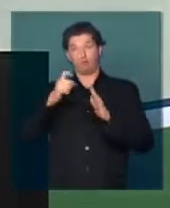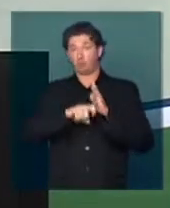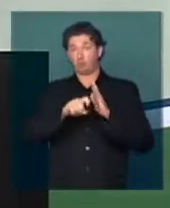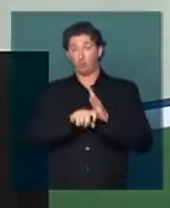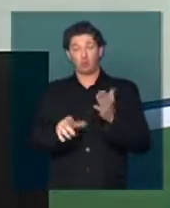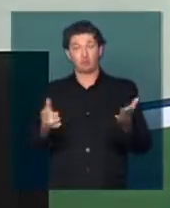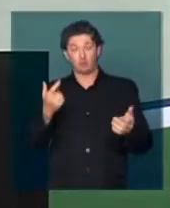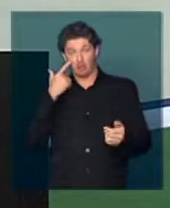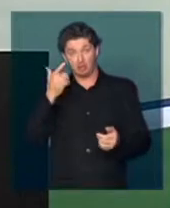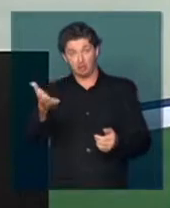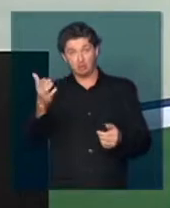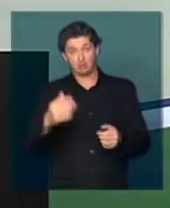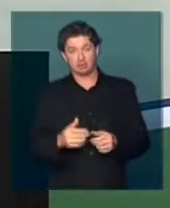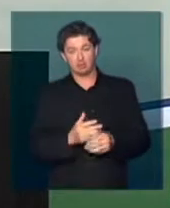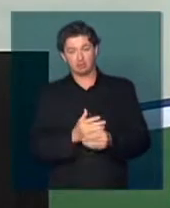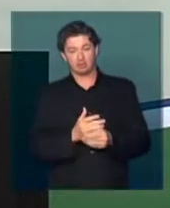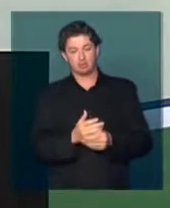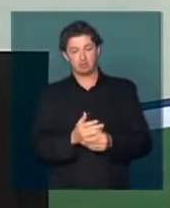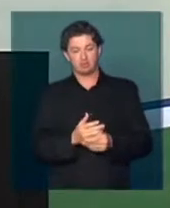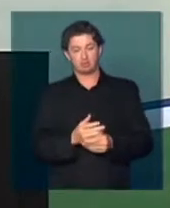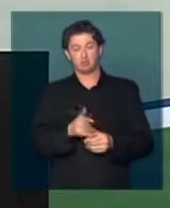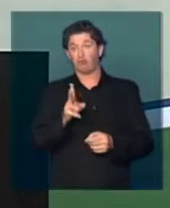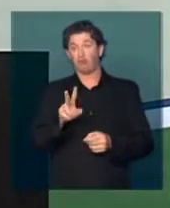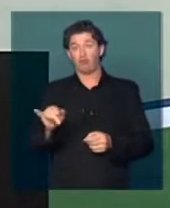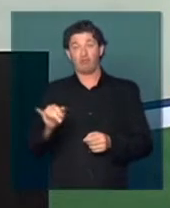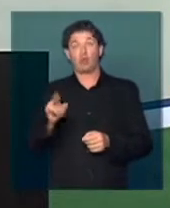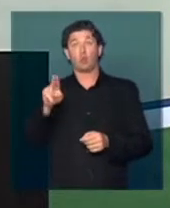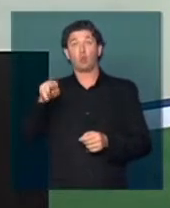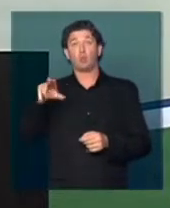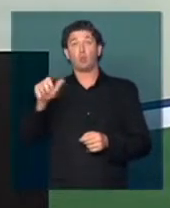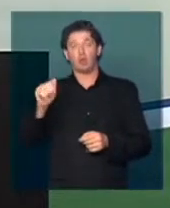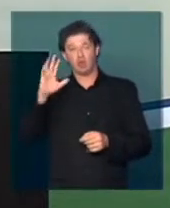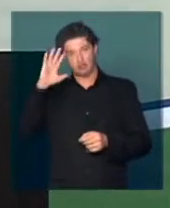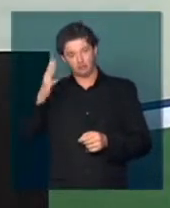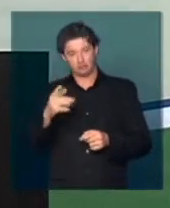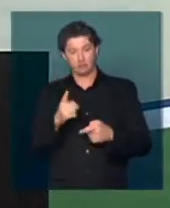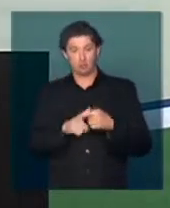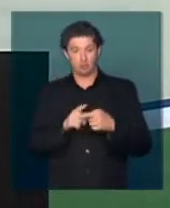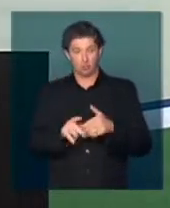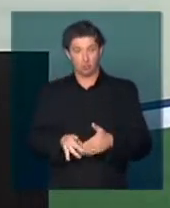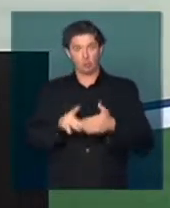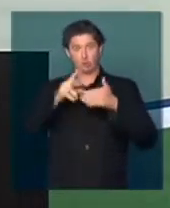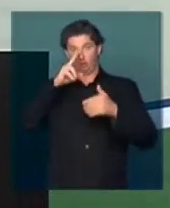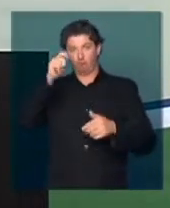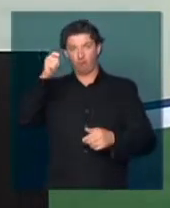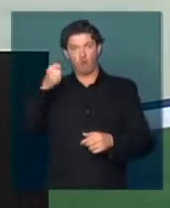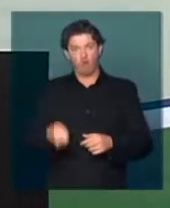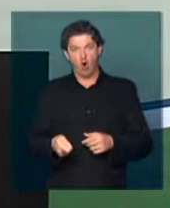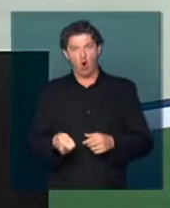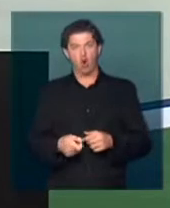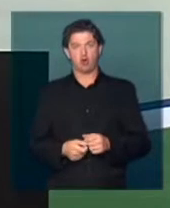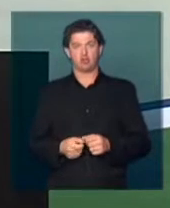tributária. Não vai caminhar nunca enquanto um líder forte